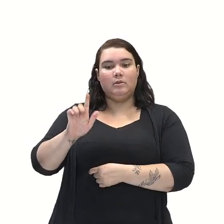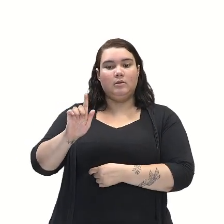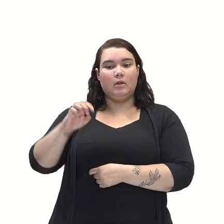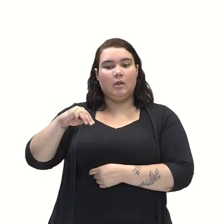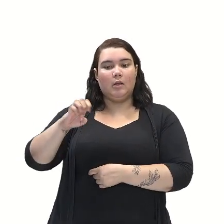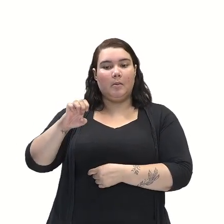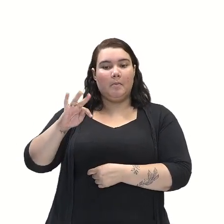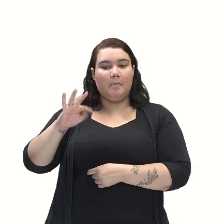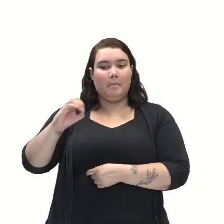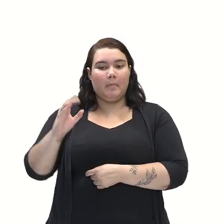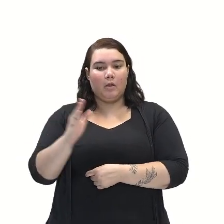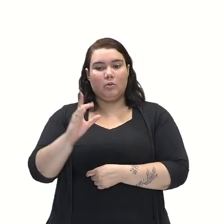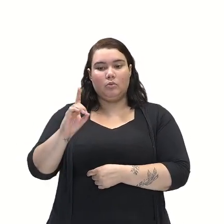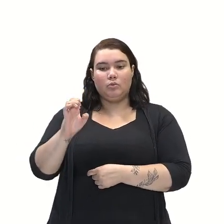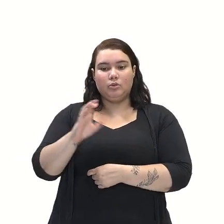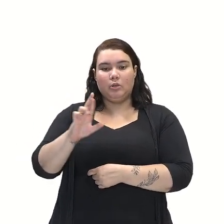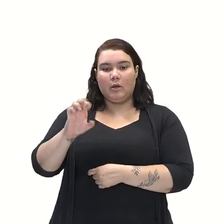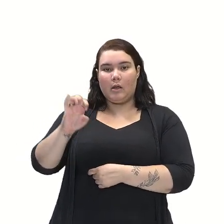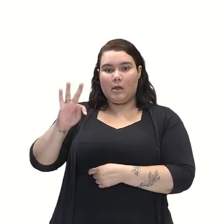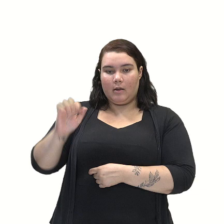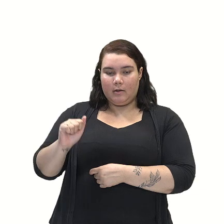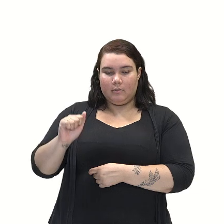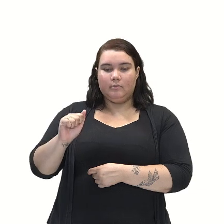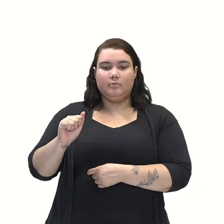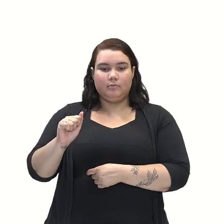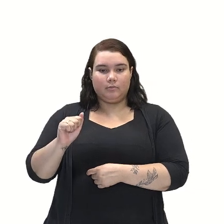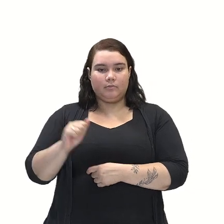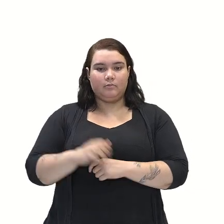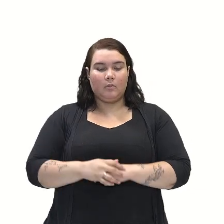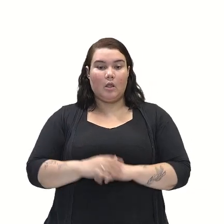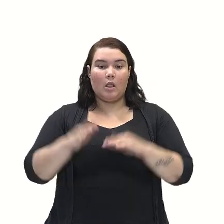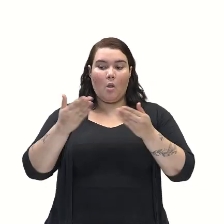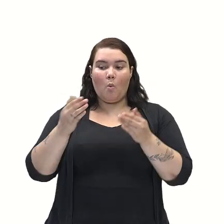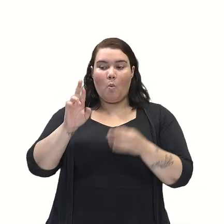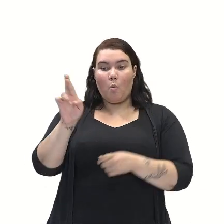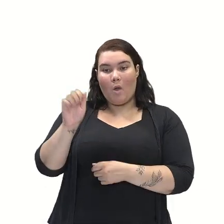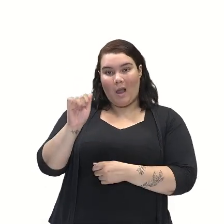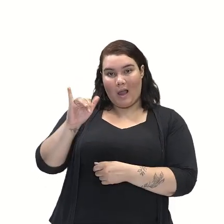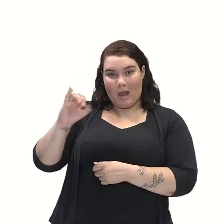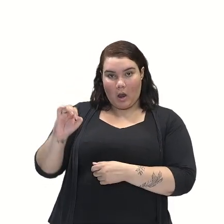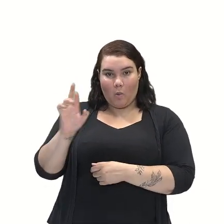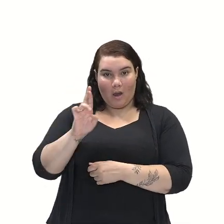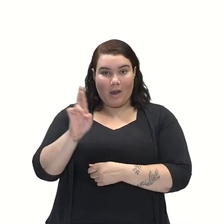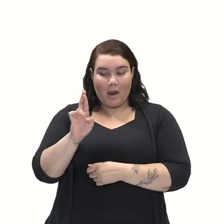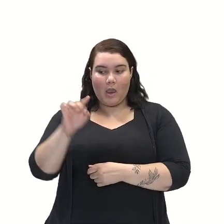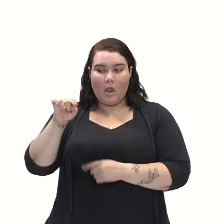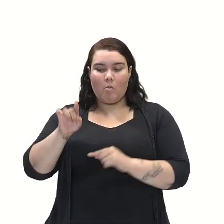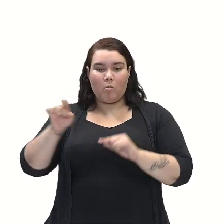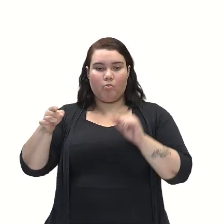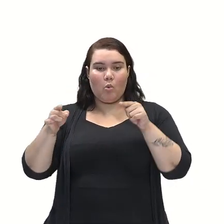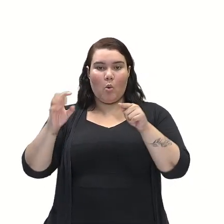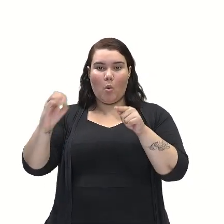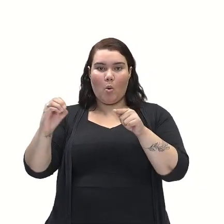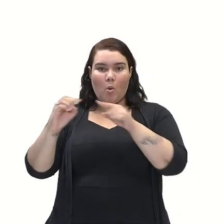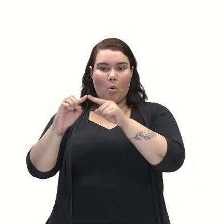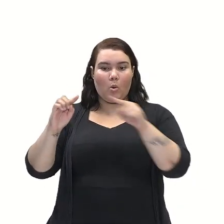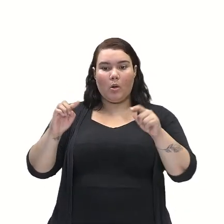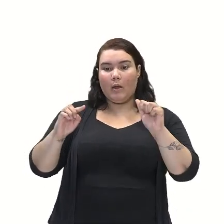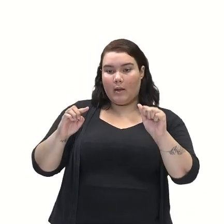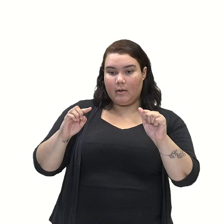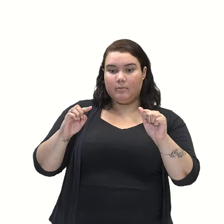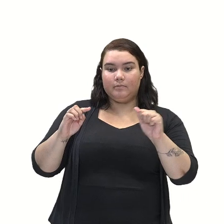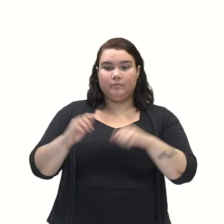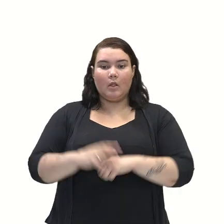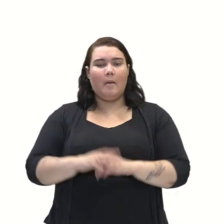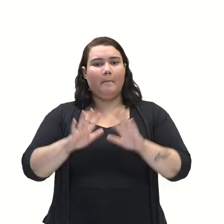o raio, certo? OA, vem o segmento de reta. Muito bem, mas nós temos